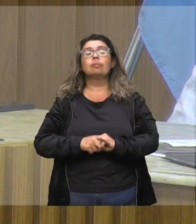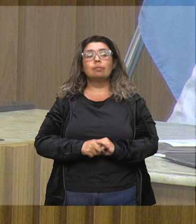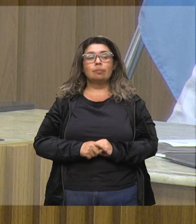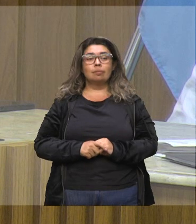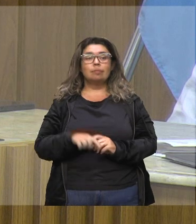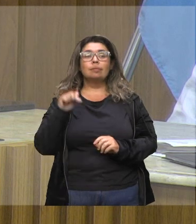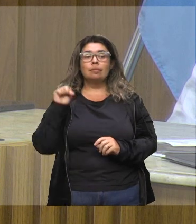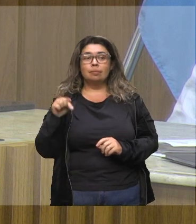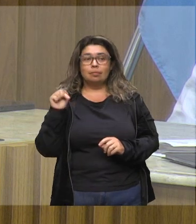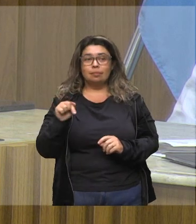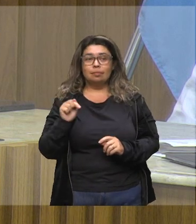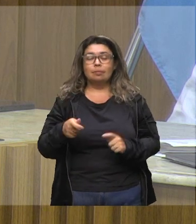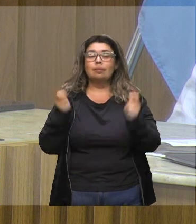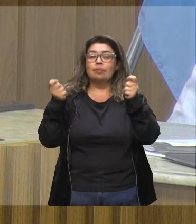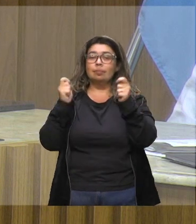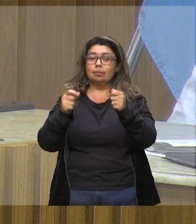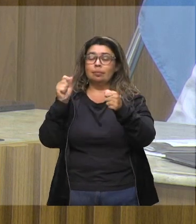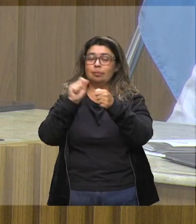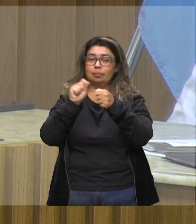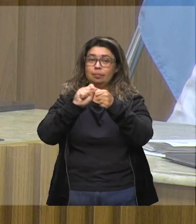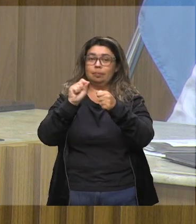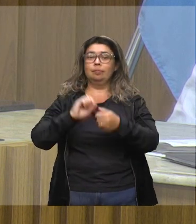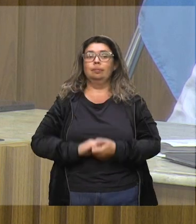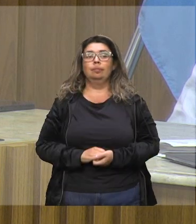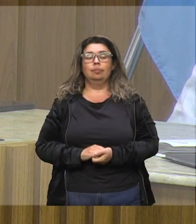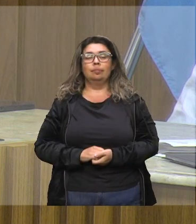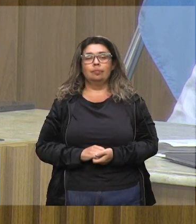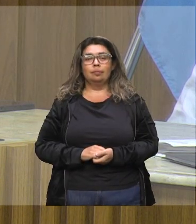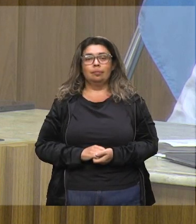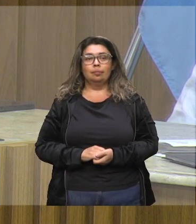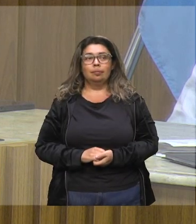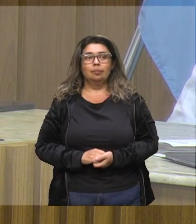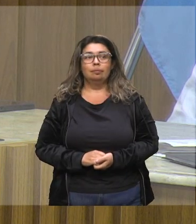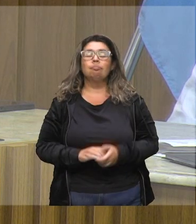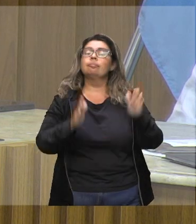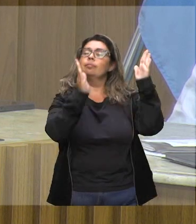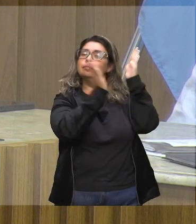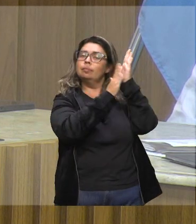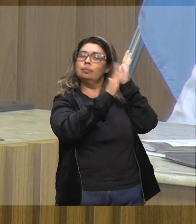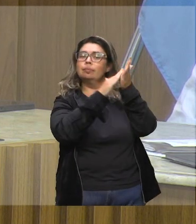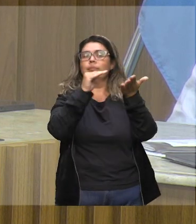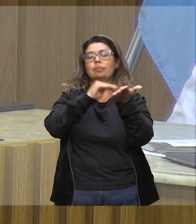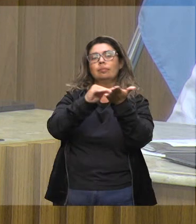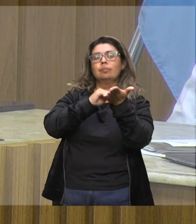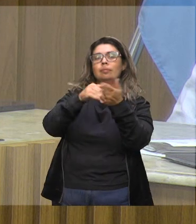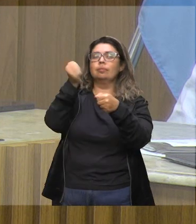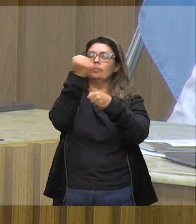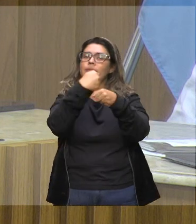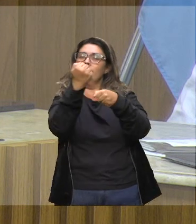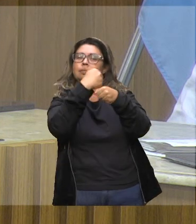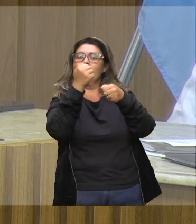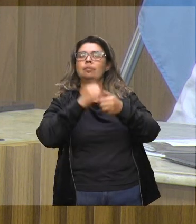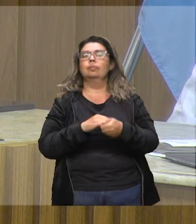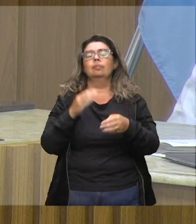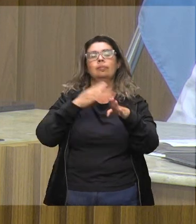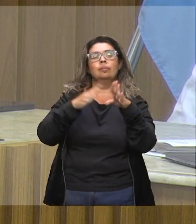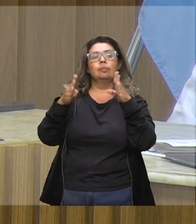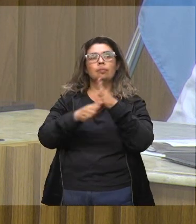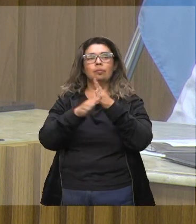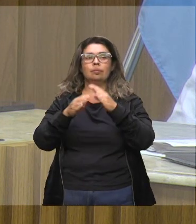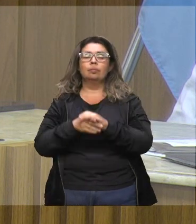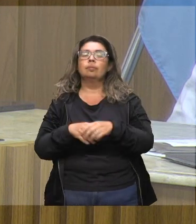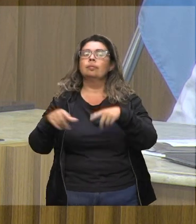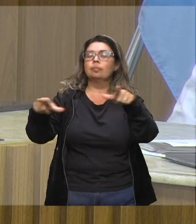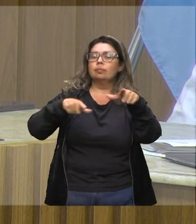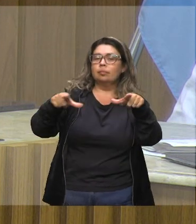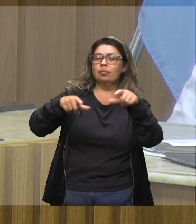o norte que a administração pública tem que fazer. Então, parabéns à Secretaria de Obras, a todos os pessoais, os